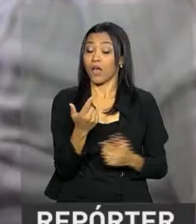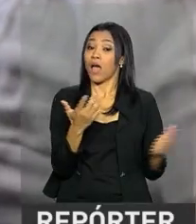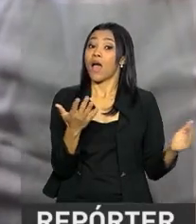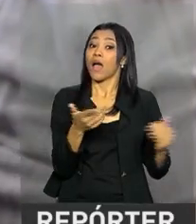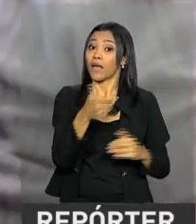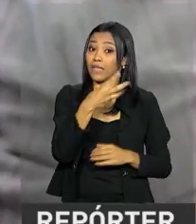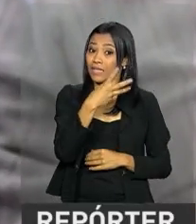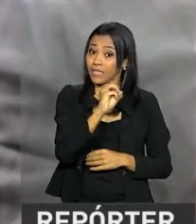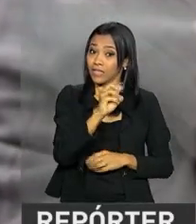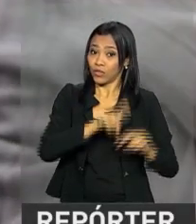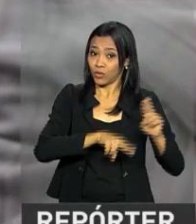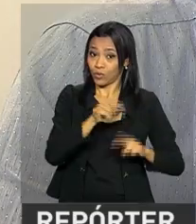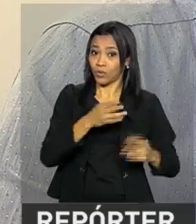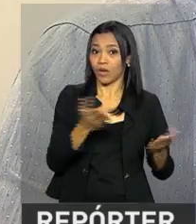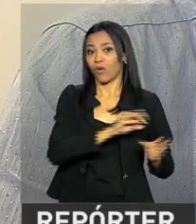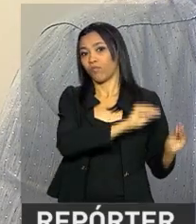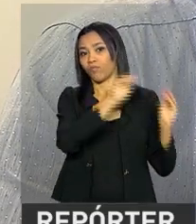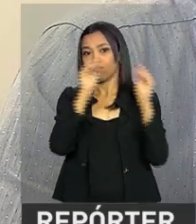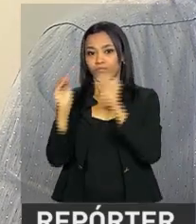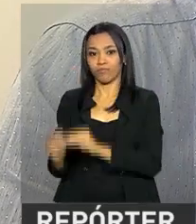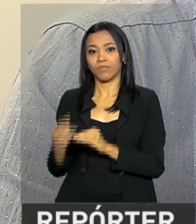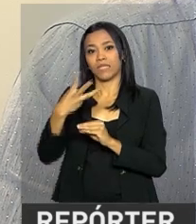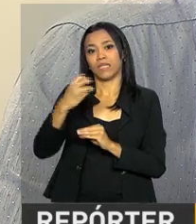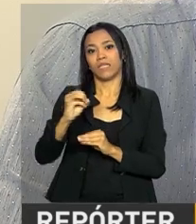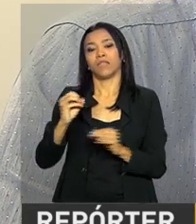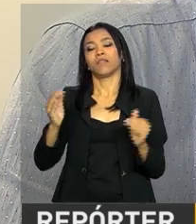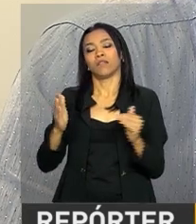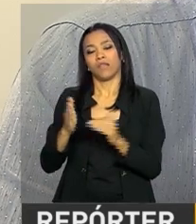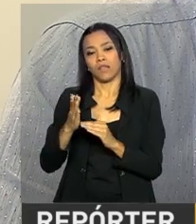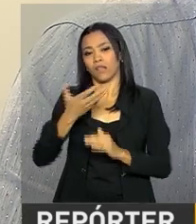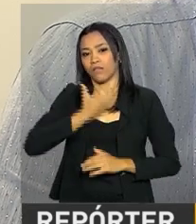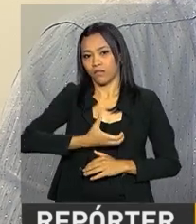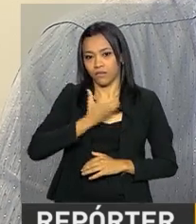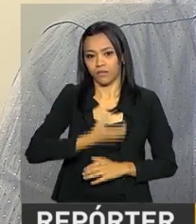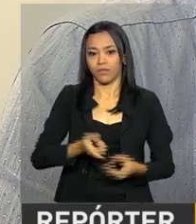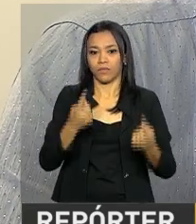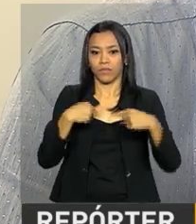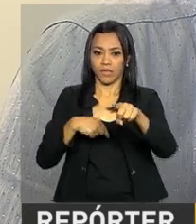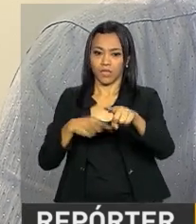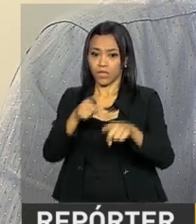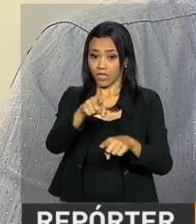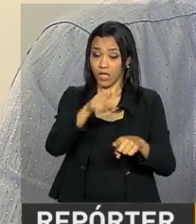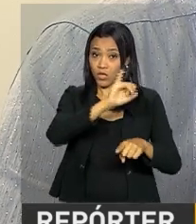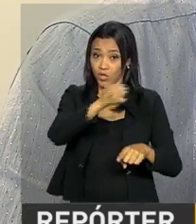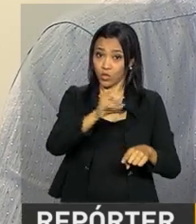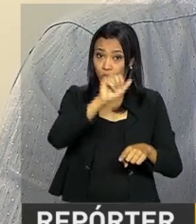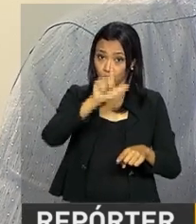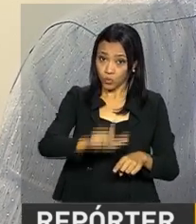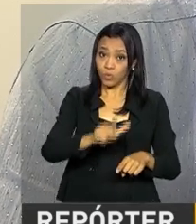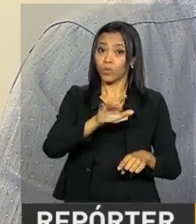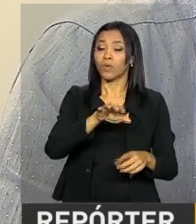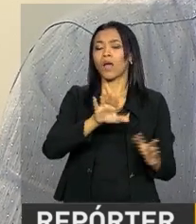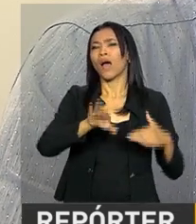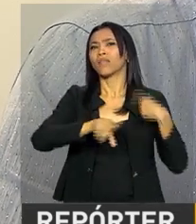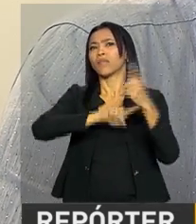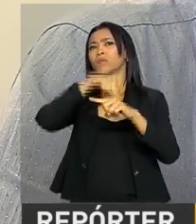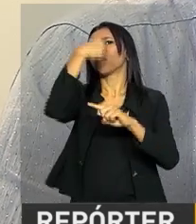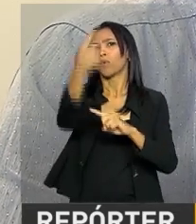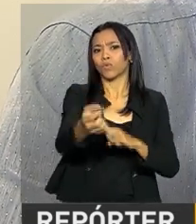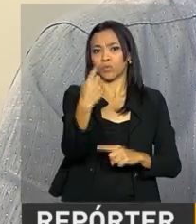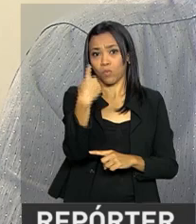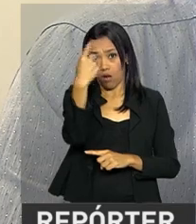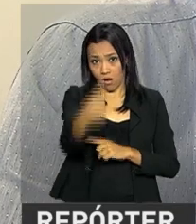passou para o dia 30 de dezembro. Todo ano nós temos o calendário do abono salarial que é pago de julho de um ano até junho do ano